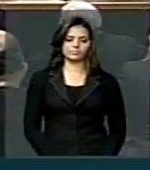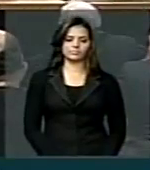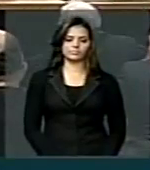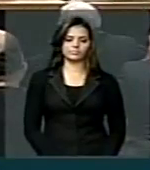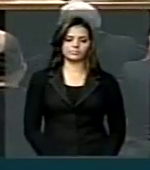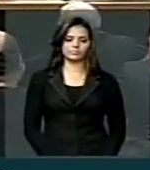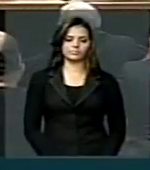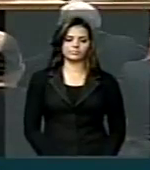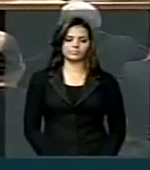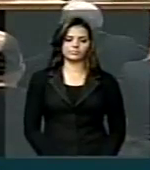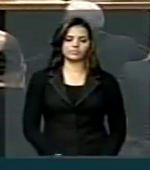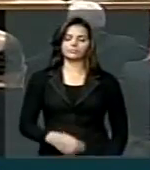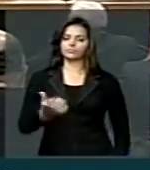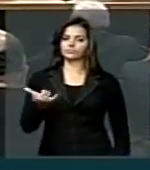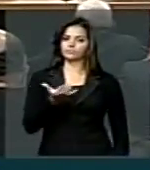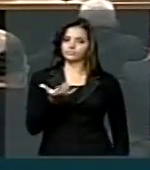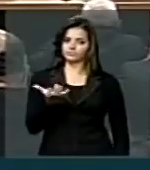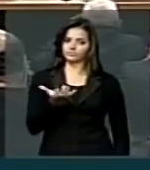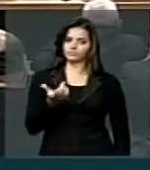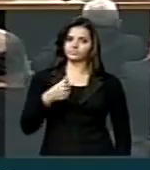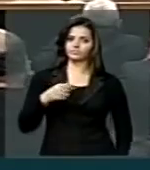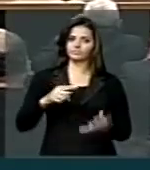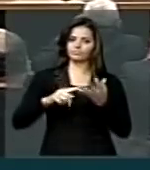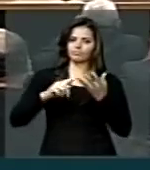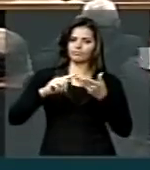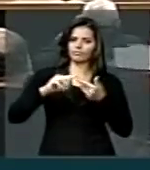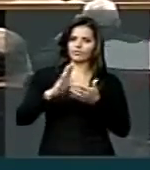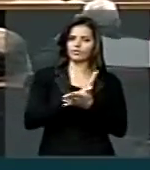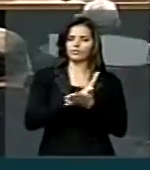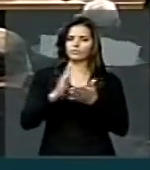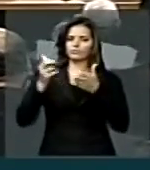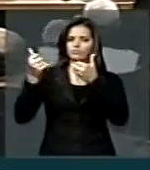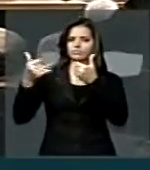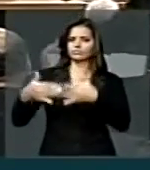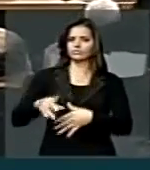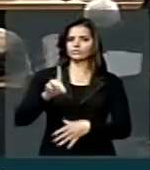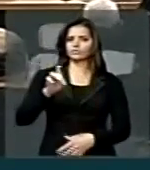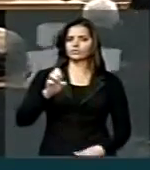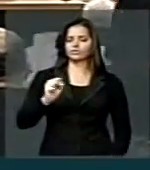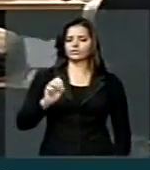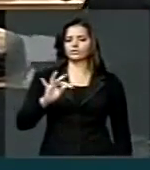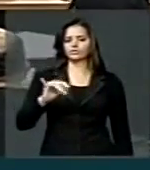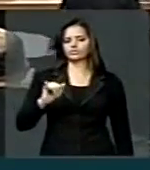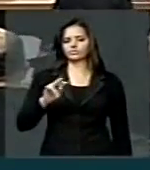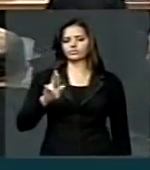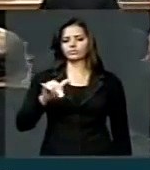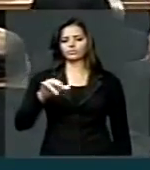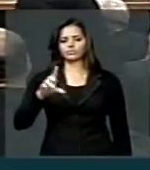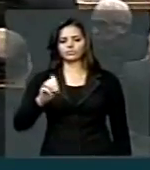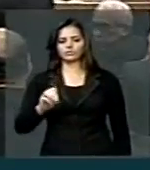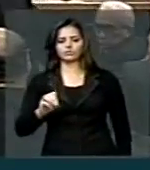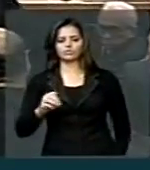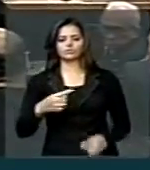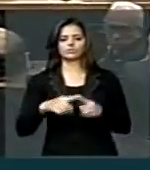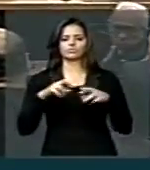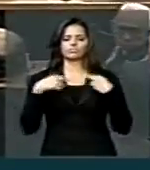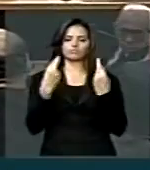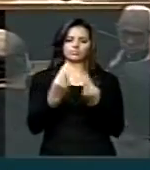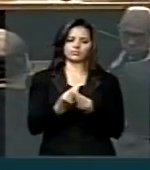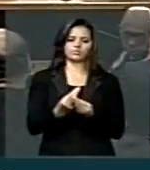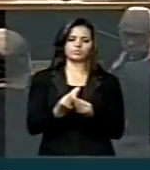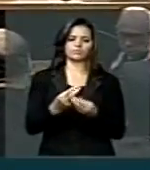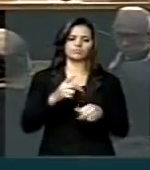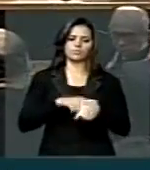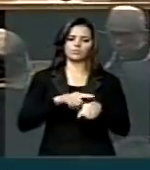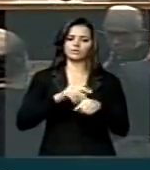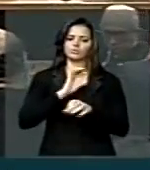Gostaria de pontuar alguns detalhes. Vossa Excelência usou a expressão destituído. Eu fiz parte da comitiva que esteve com o presidente. Em nenhum momento